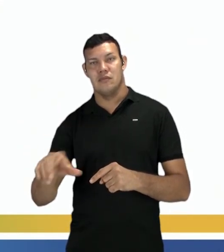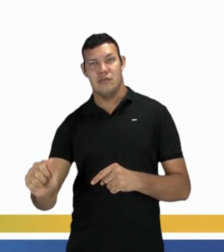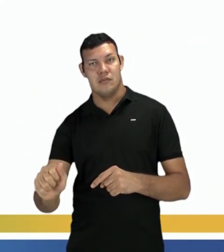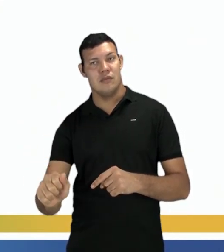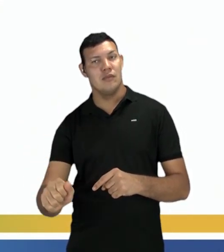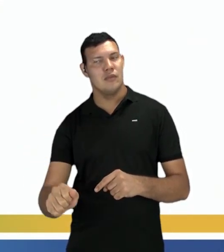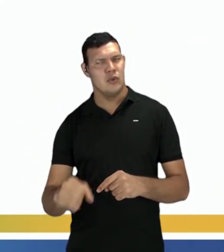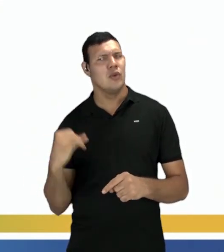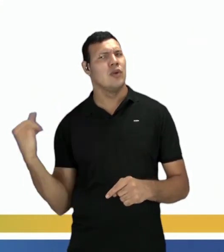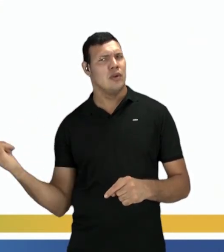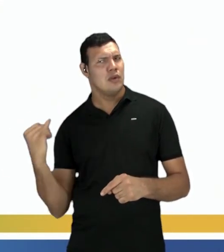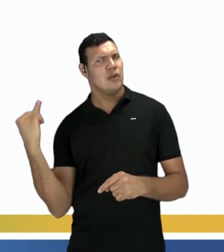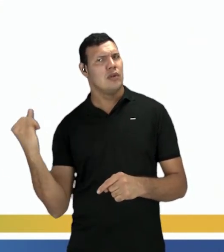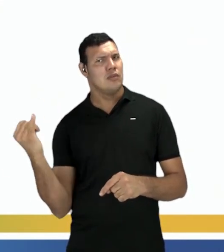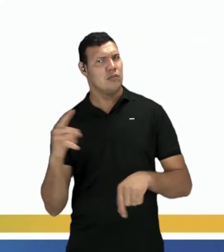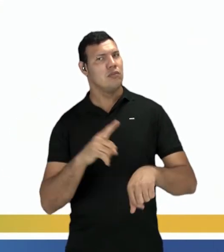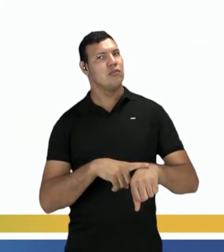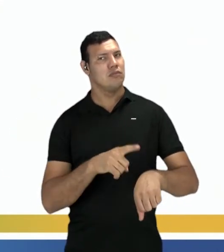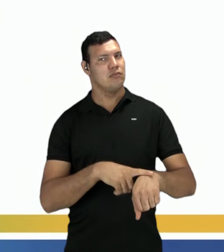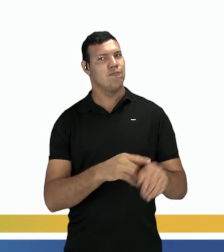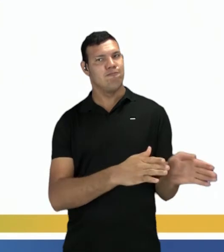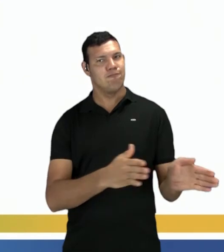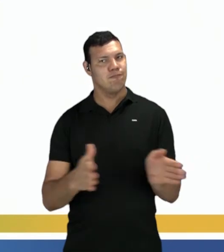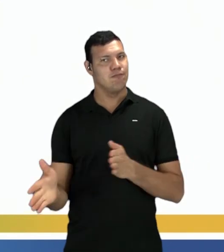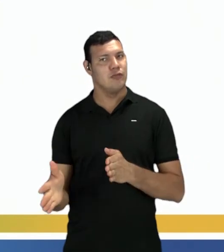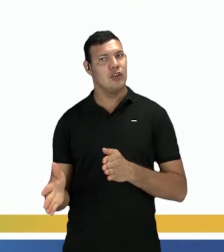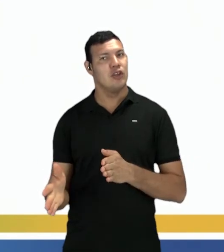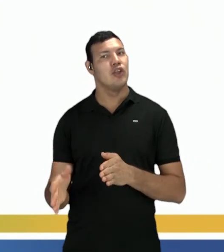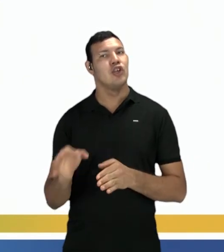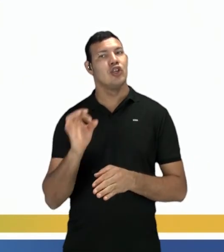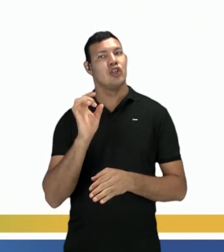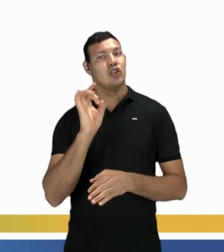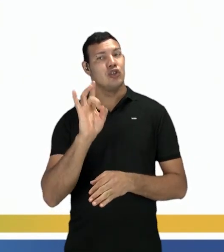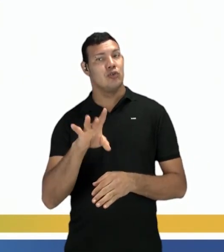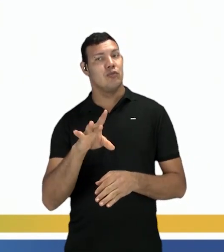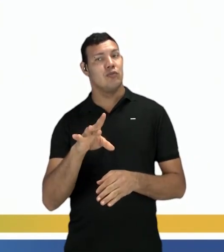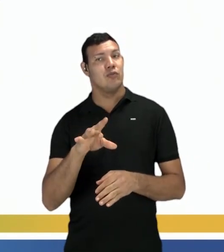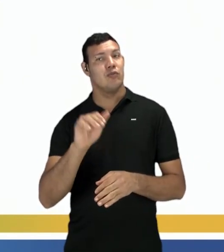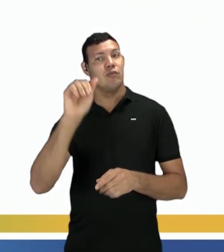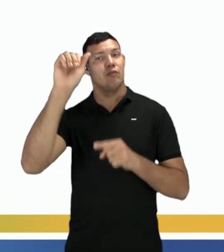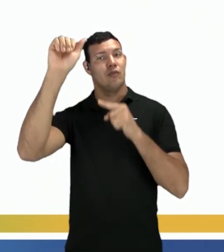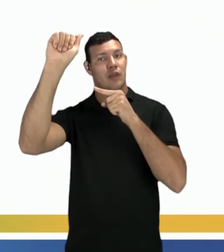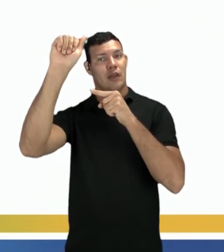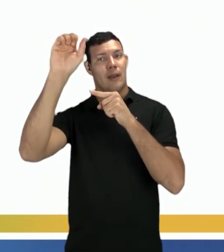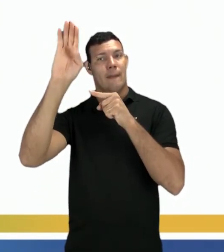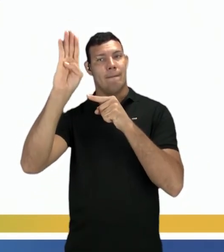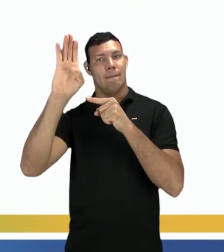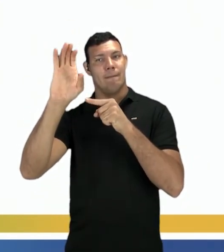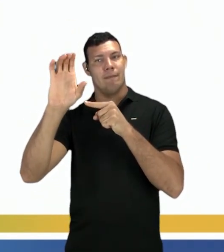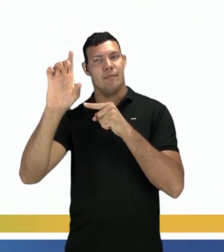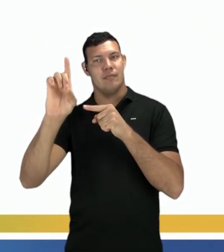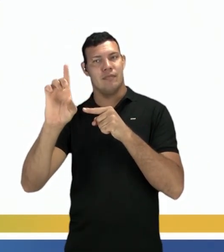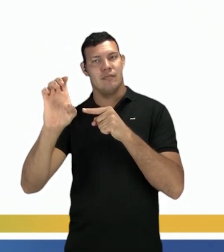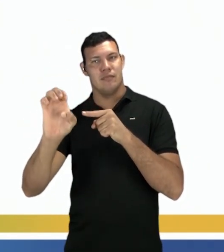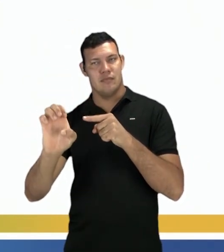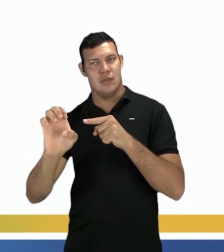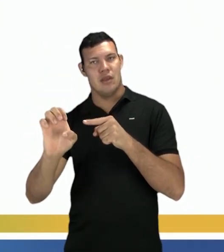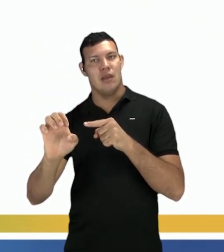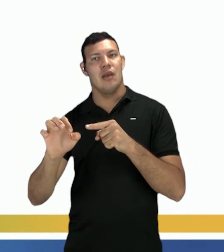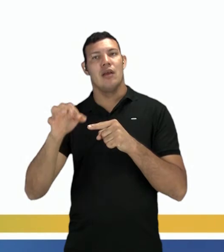tempo. Mas a alternativa certa que nós procuramos, gente, alternativa A. Toda teoria deve ser